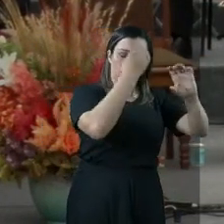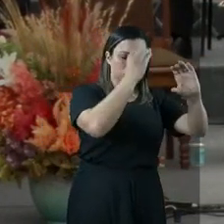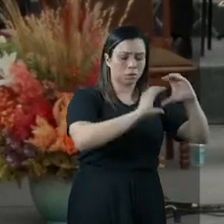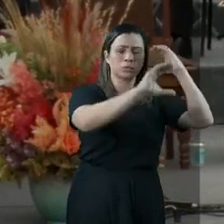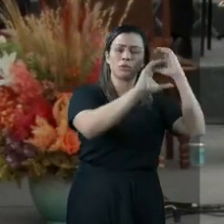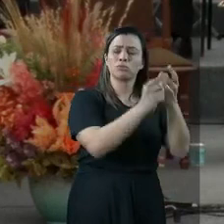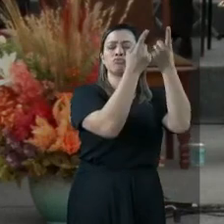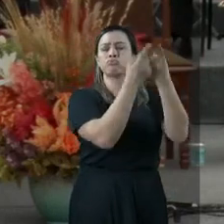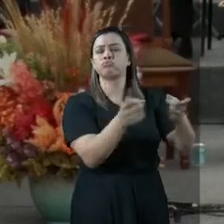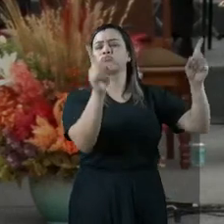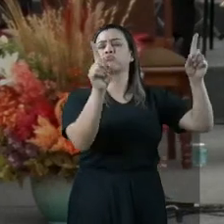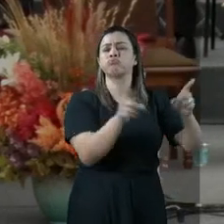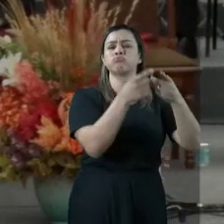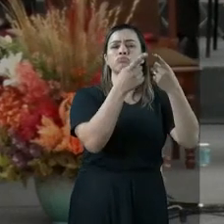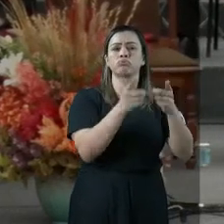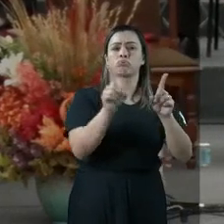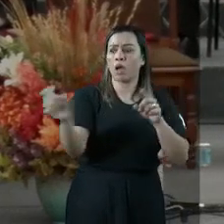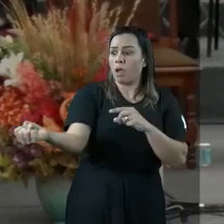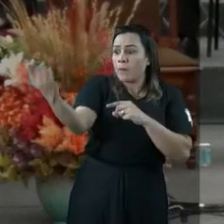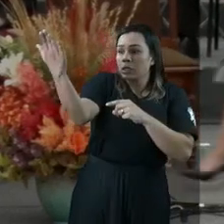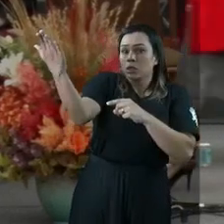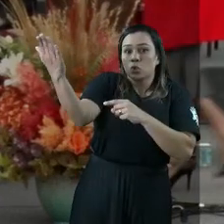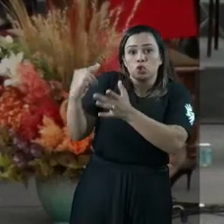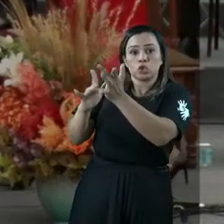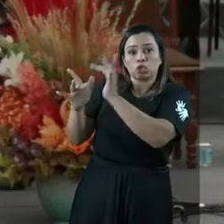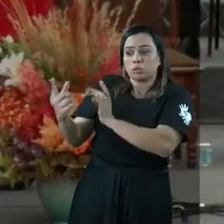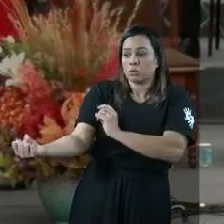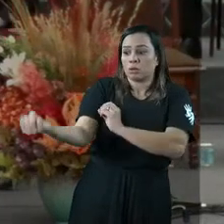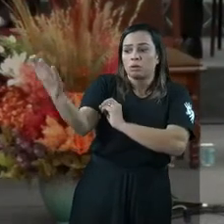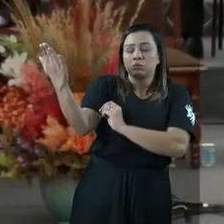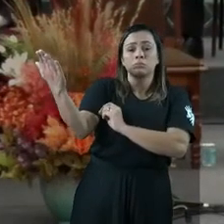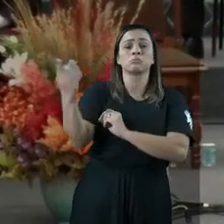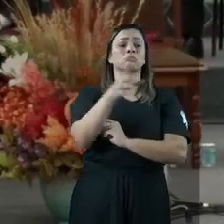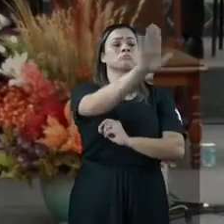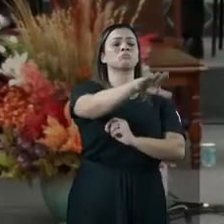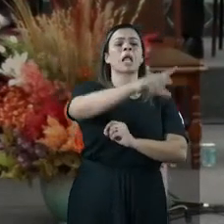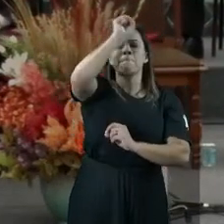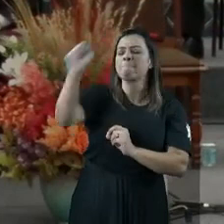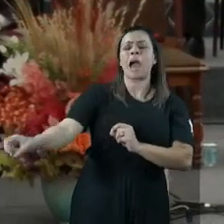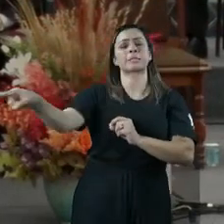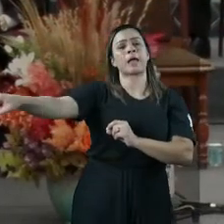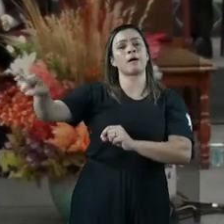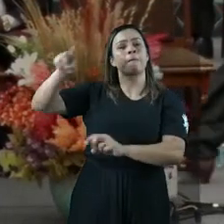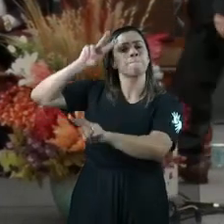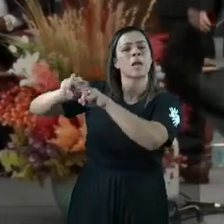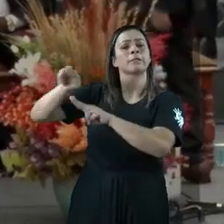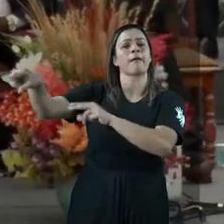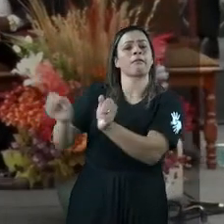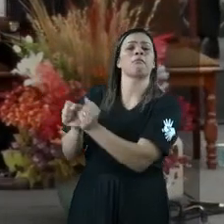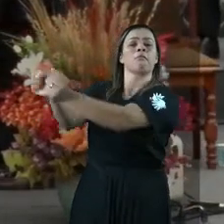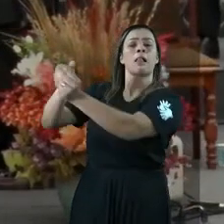profecia do Salmo 24 se cumpre, alguém diz, prenda esse blasfemo, mata ele,